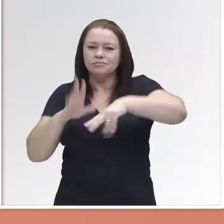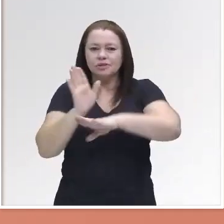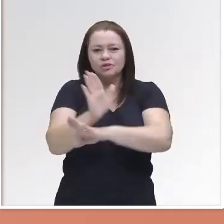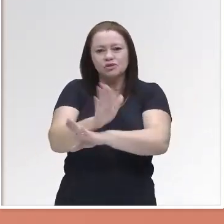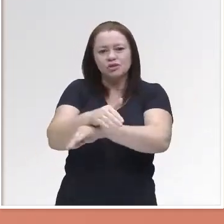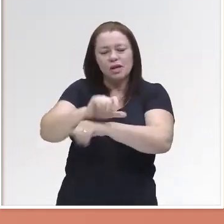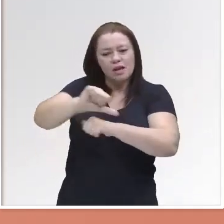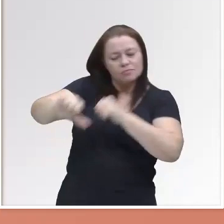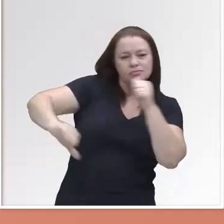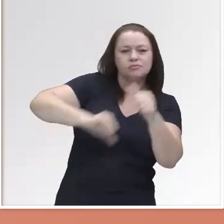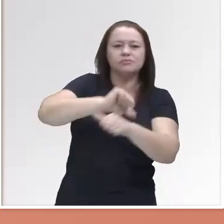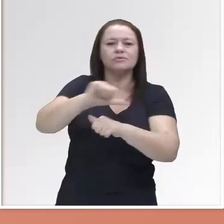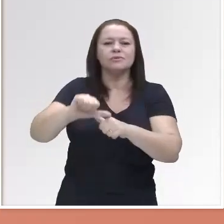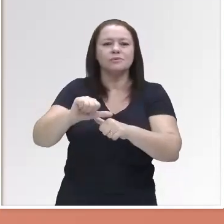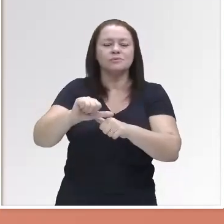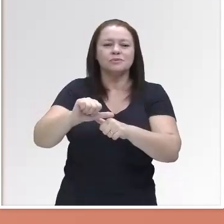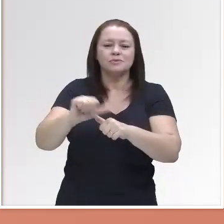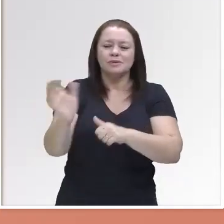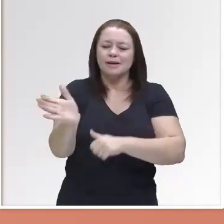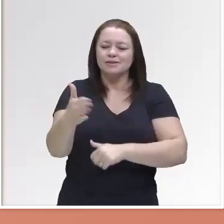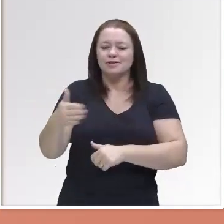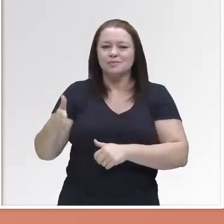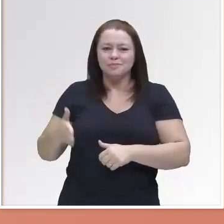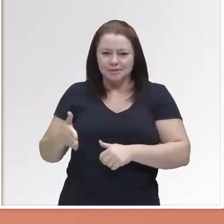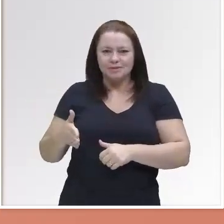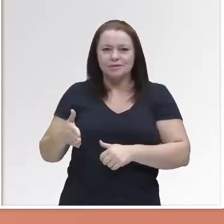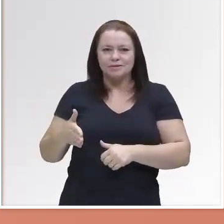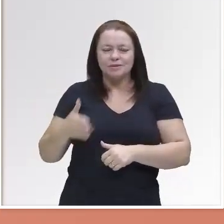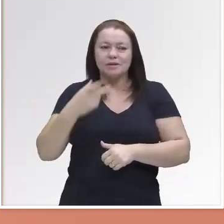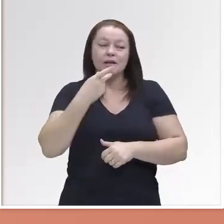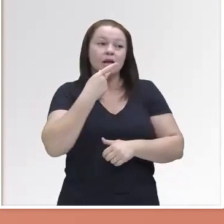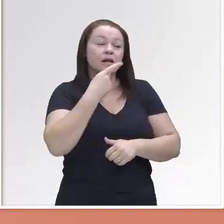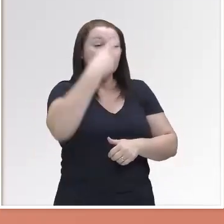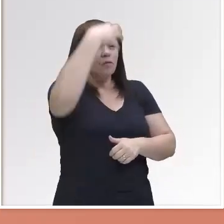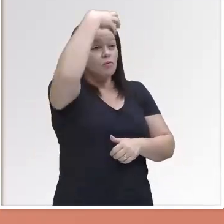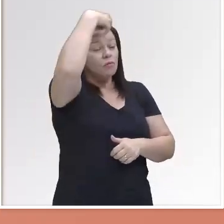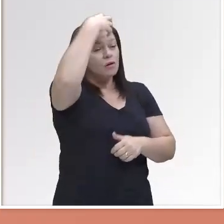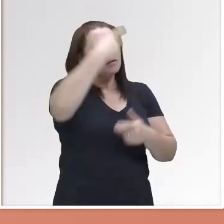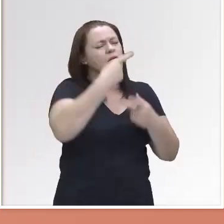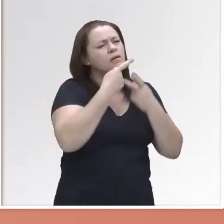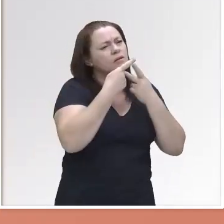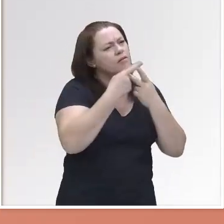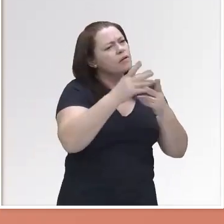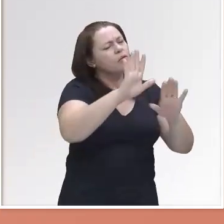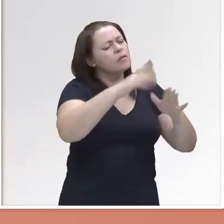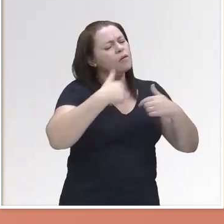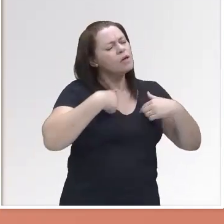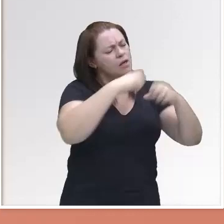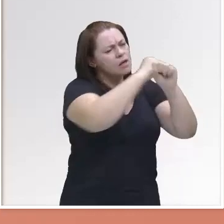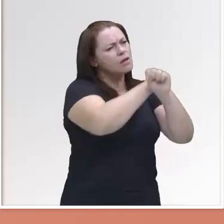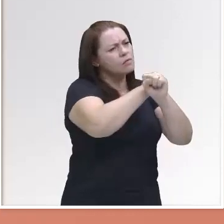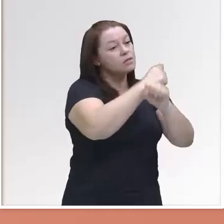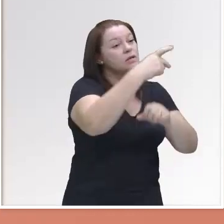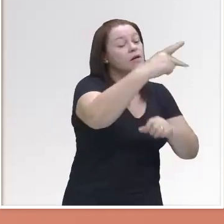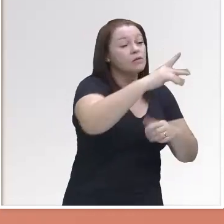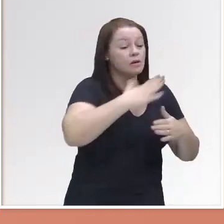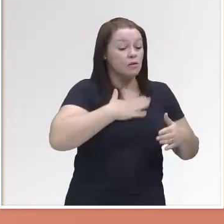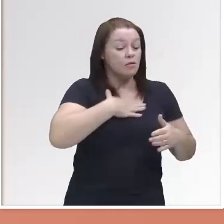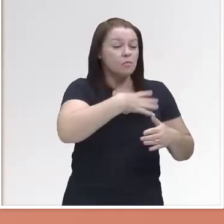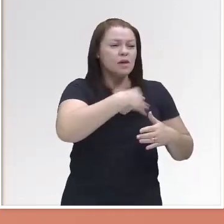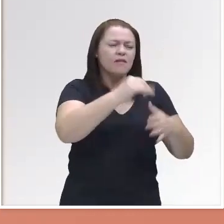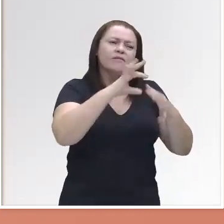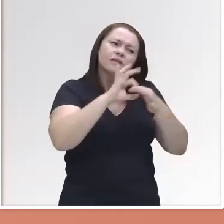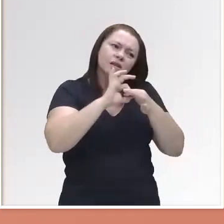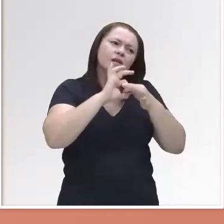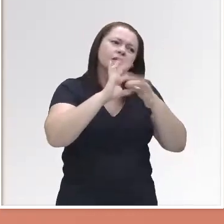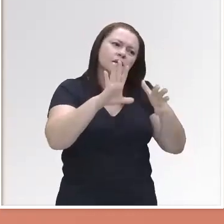Tritão apareceu e propôs à bruxa que libertasse Ariel, ficando o rei como seu escravo. Úrsula aceitou. Ao